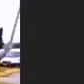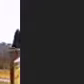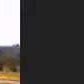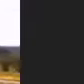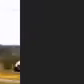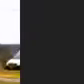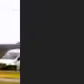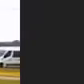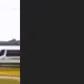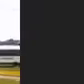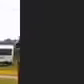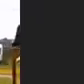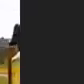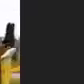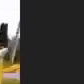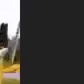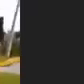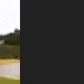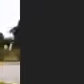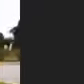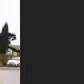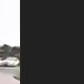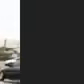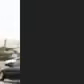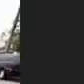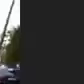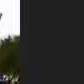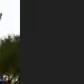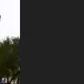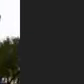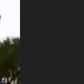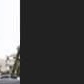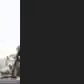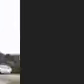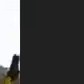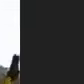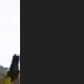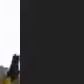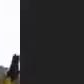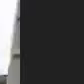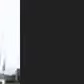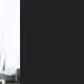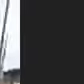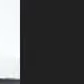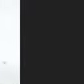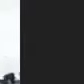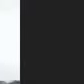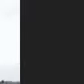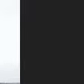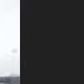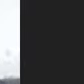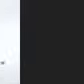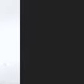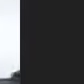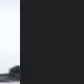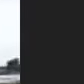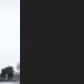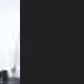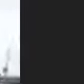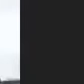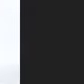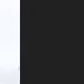esses banners, colocaram. Tem as cruzes. As cruzes não estão mais aí, André? Estão sim, estão